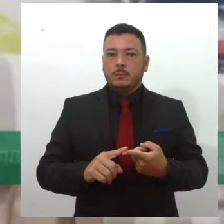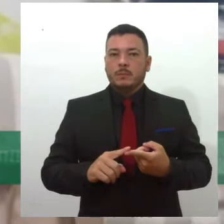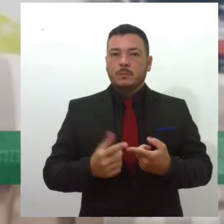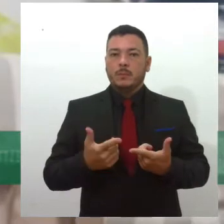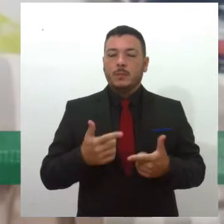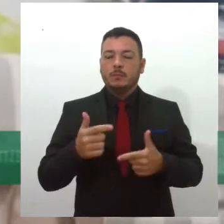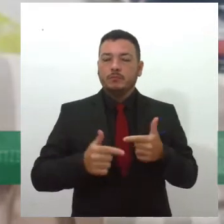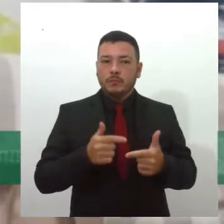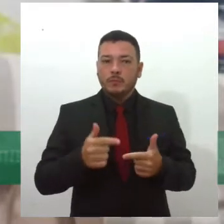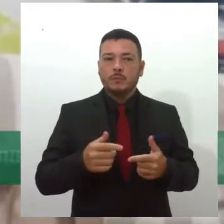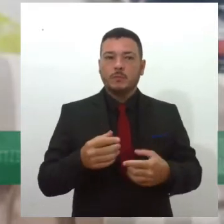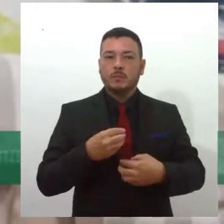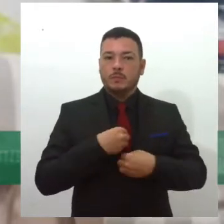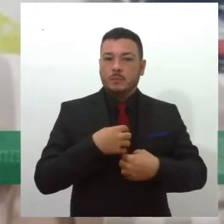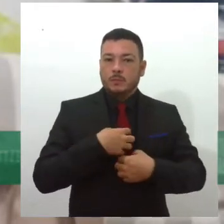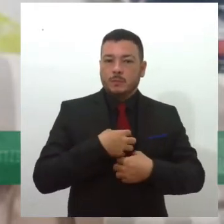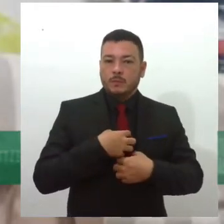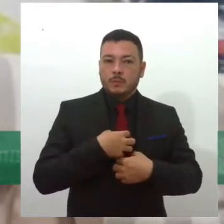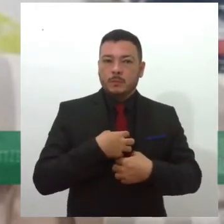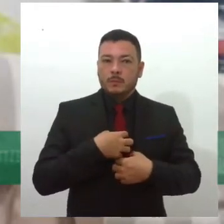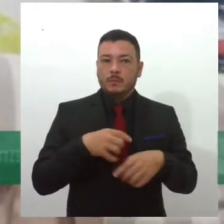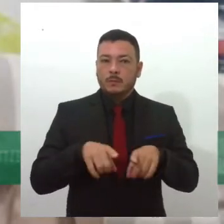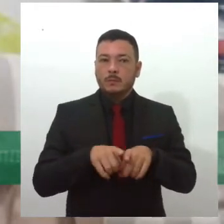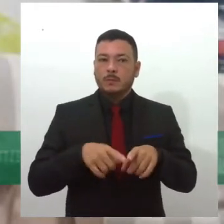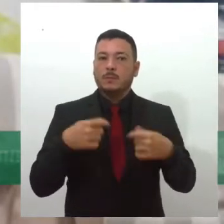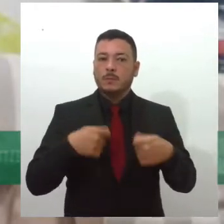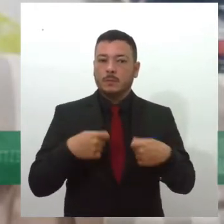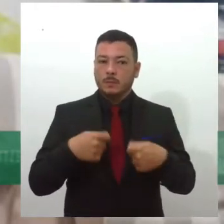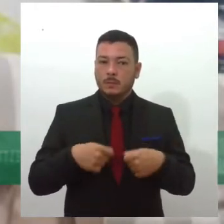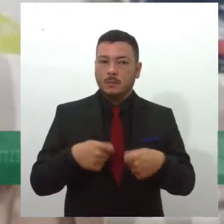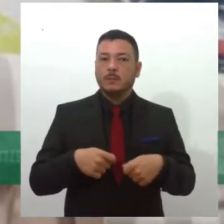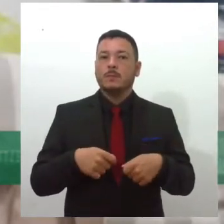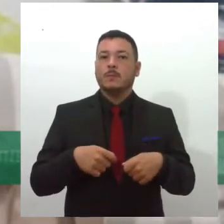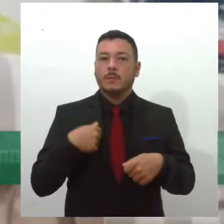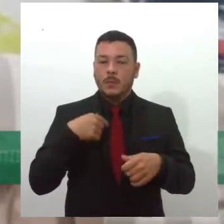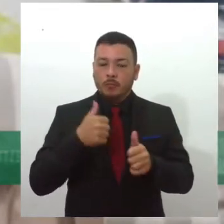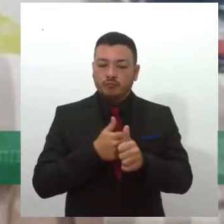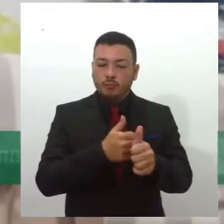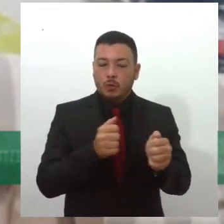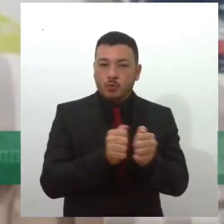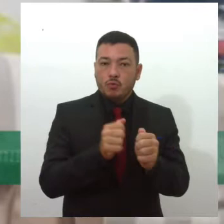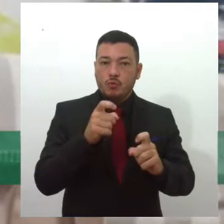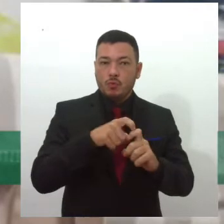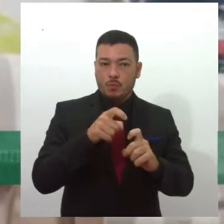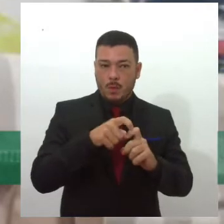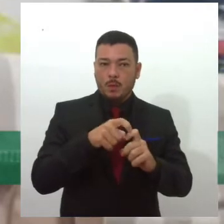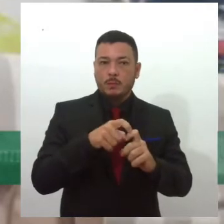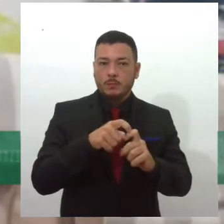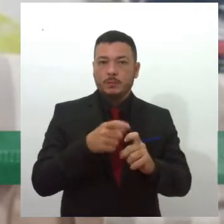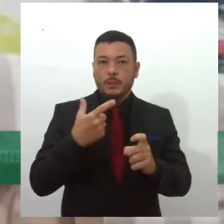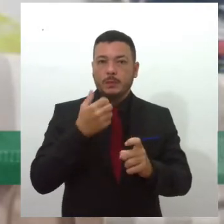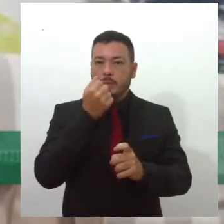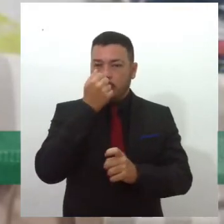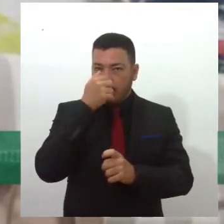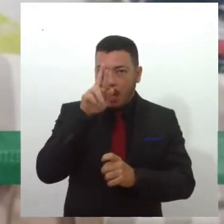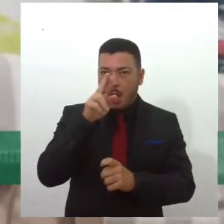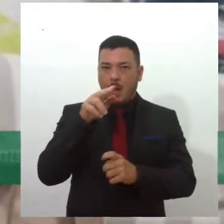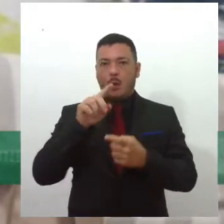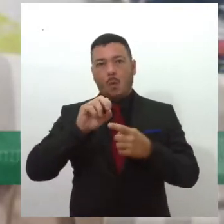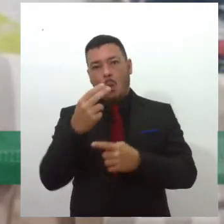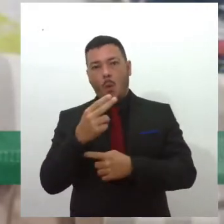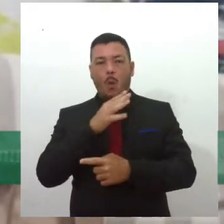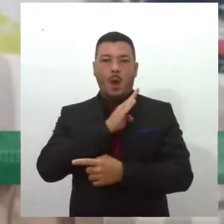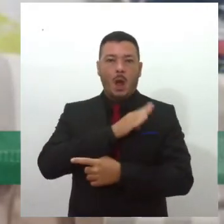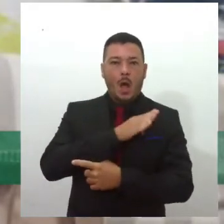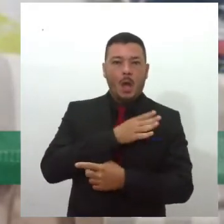capacidade aeróbica muito reduzida, eles vão precisar de um pneumologista para acompanhamento, se o problema for respiratório ou se for cardíaco, né,